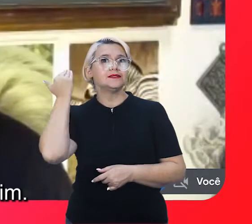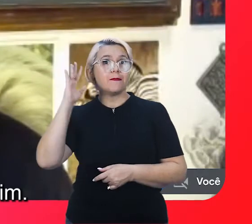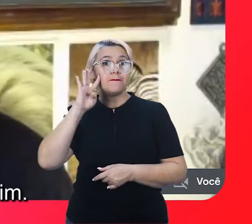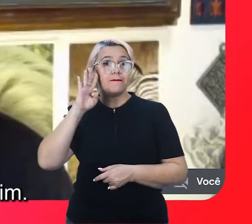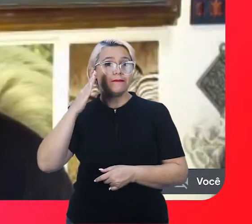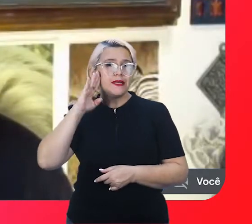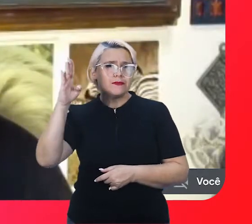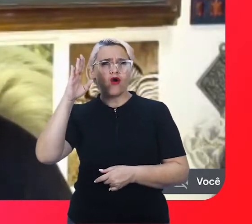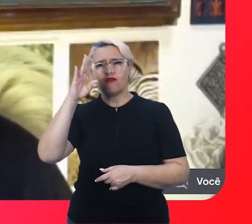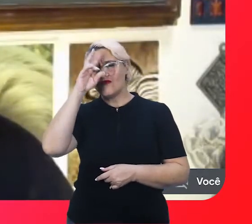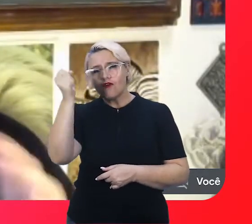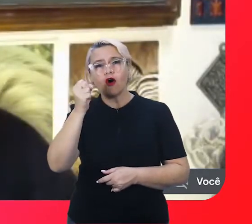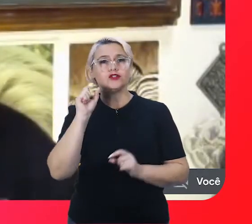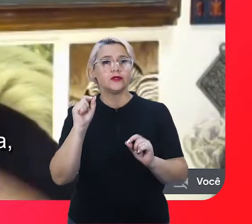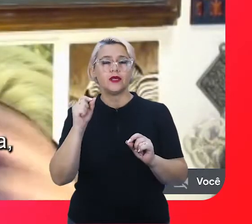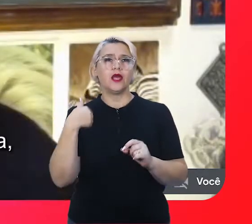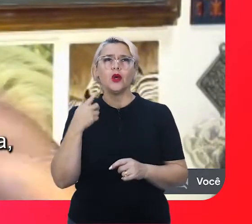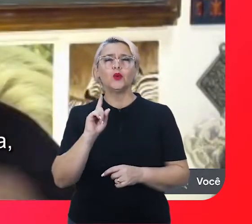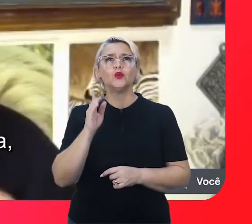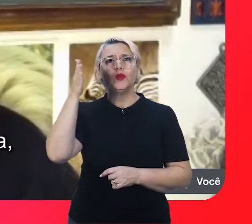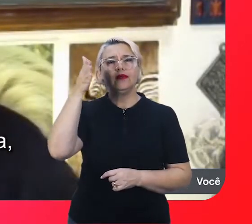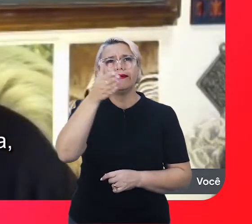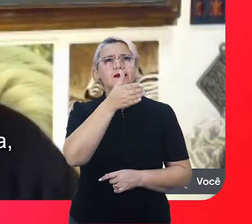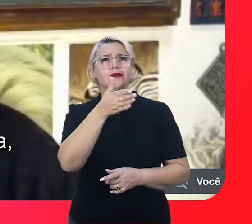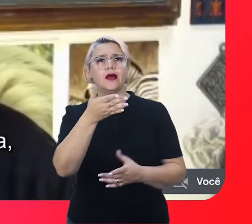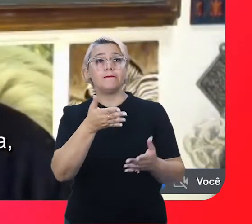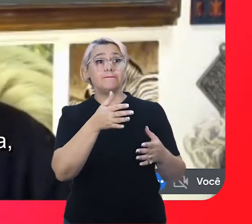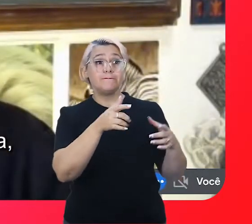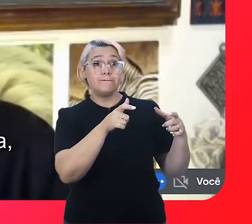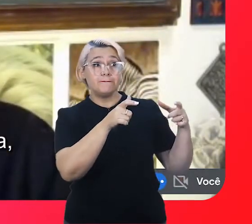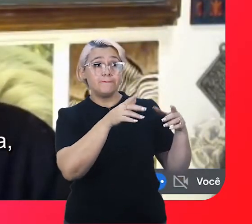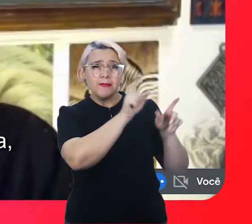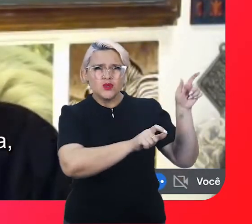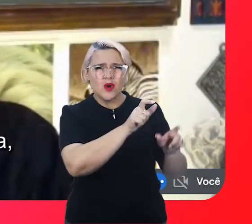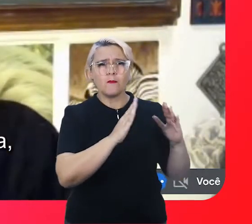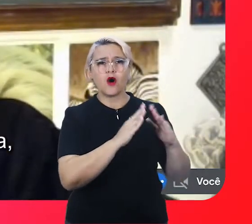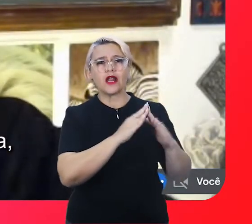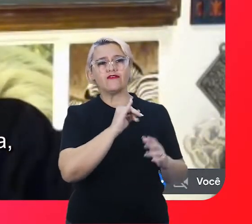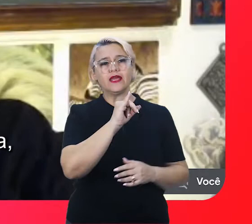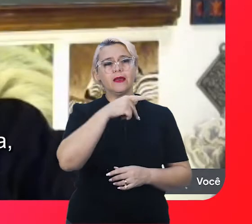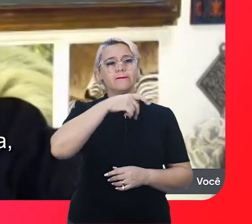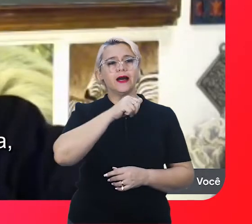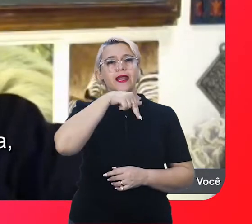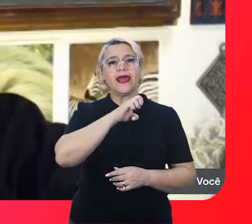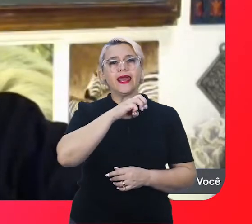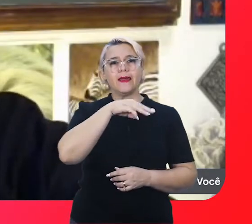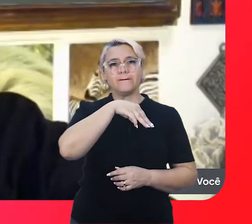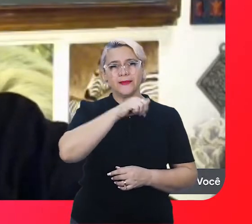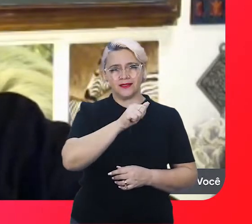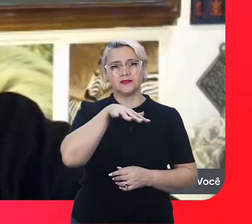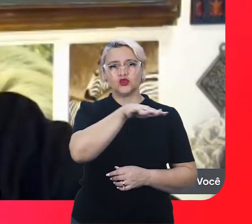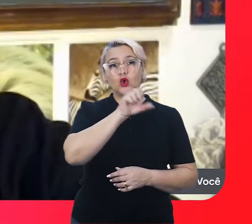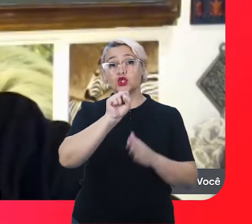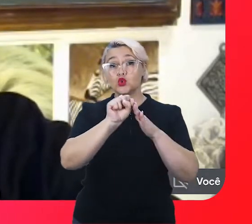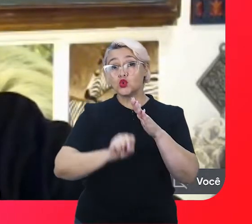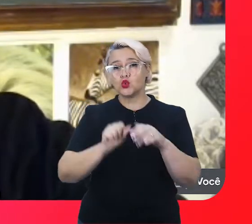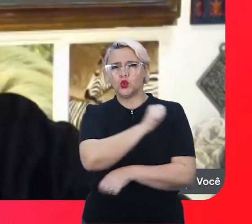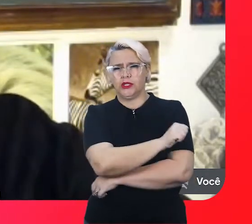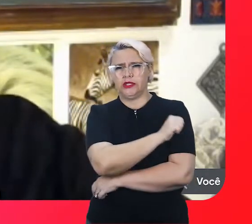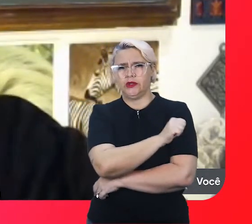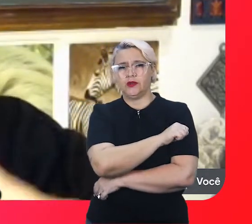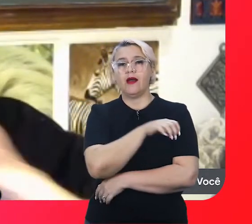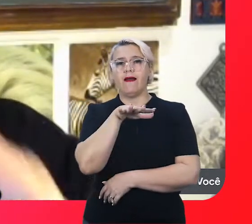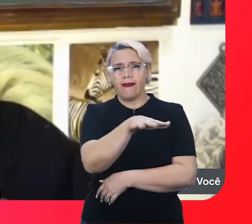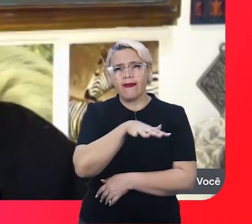maiores eram assim, eu não ia... Esse pessoal todo morava em Ipanema, né, na zona sul do Rio. Sim. E ali é que